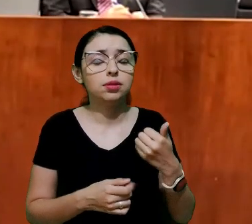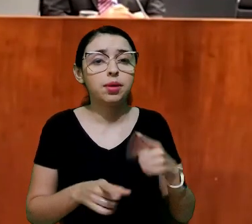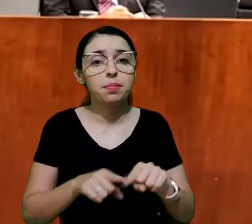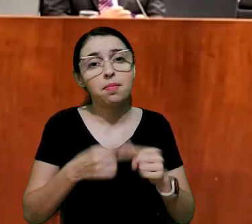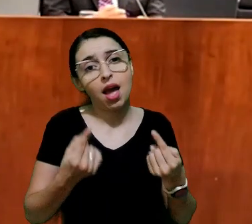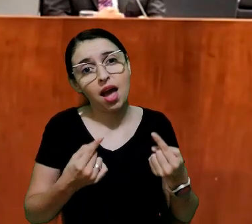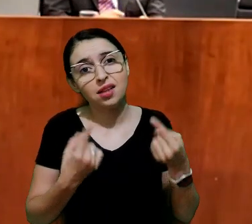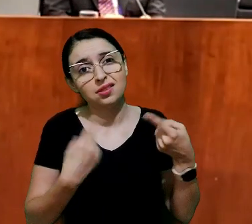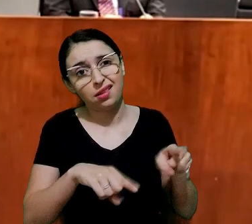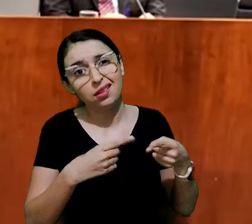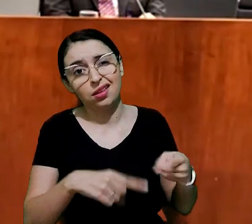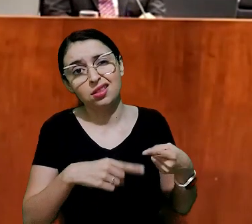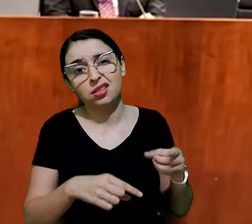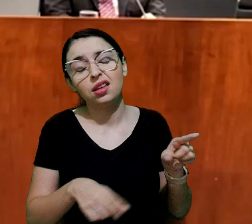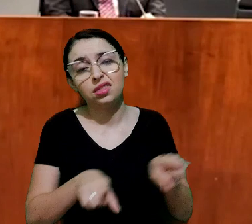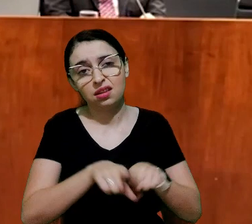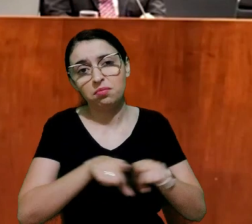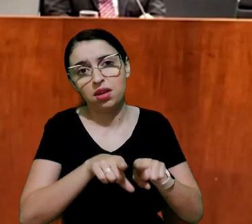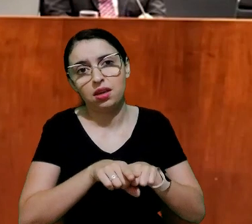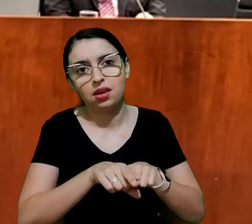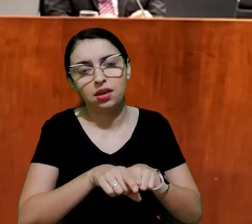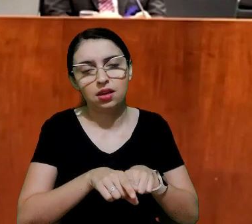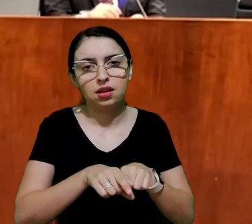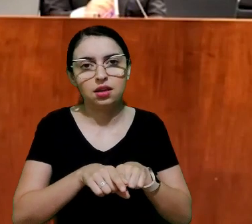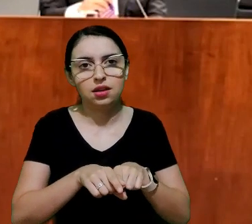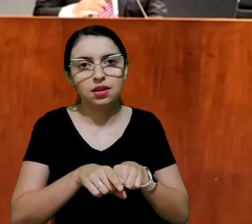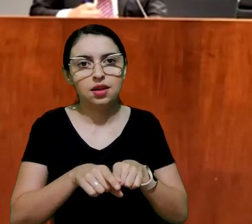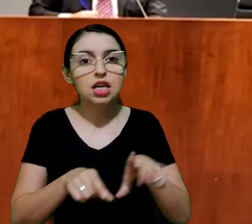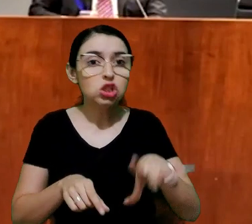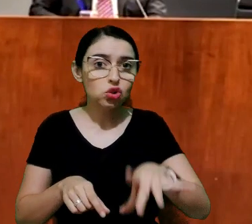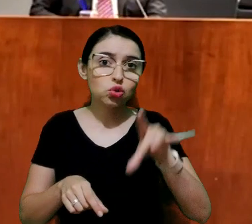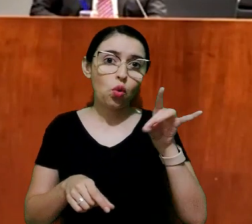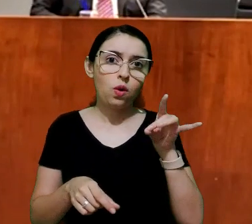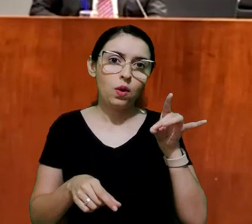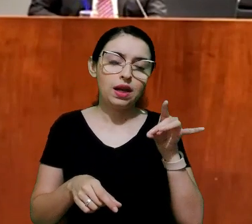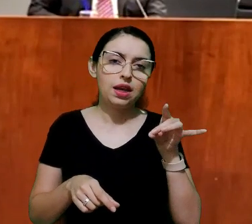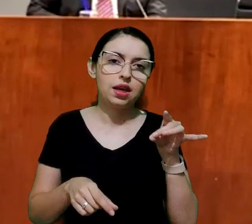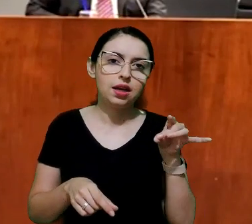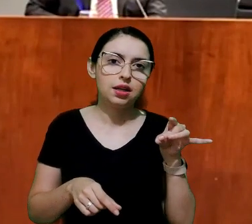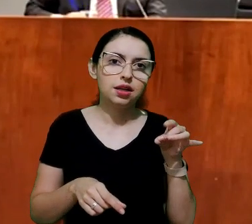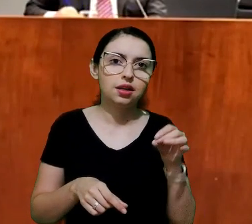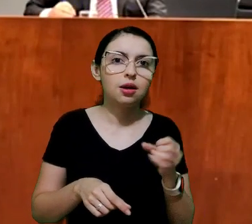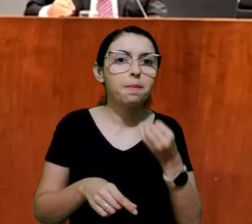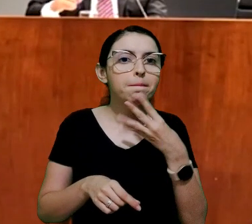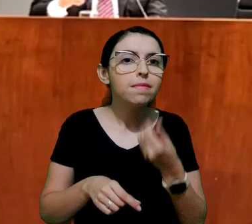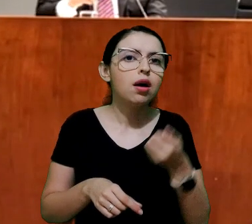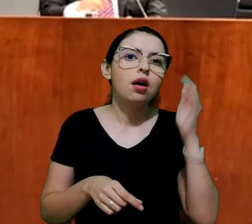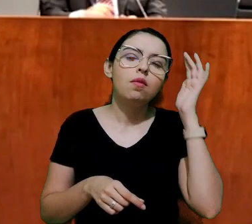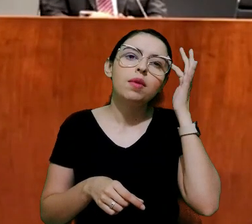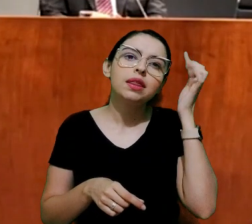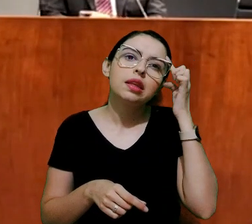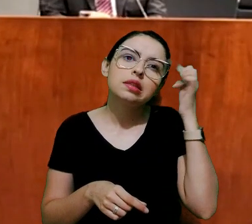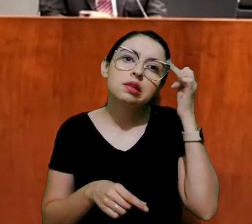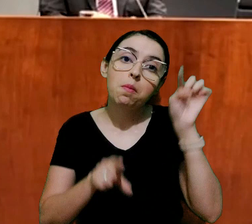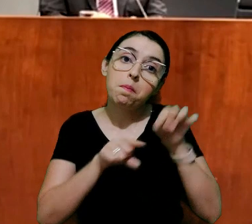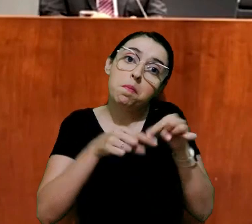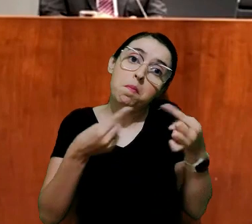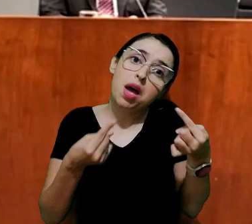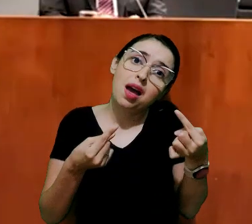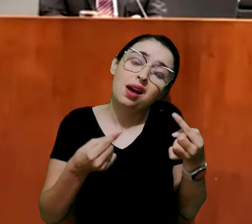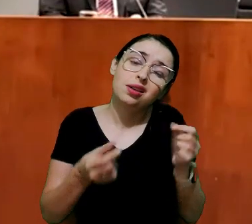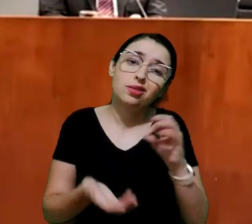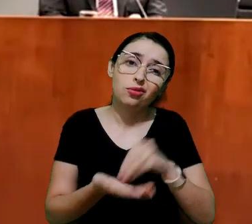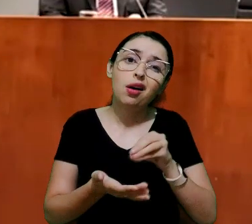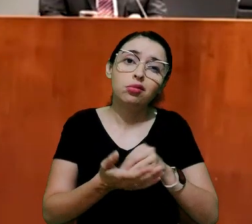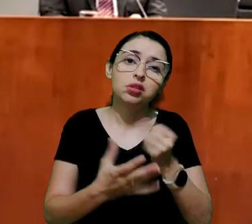críticas, porque decisões, às vezes, com a boa intenção, mas geram mais insegurança. Aí vem